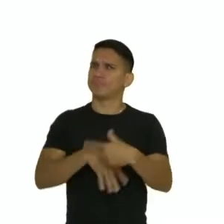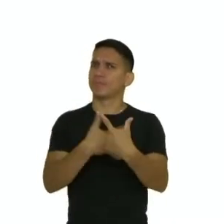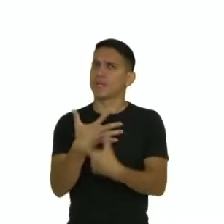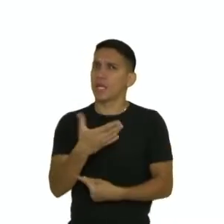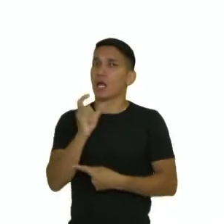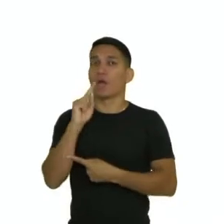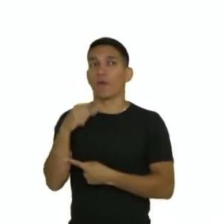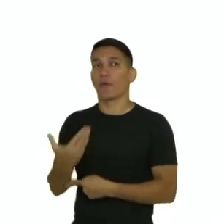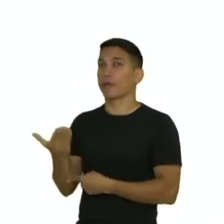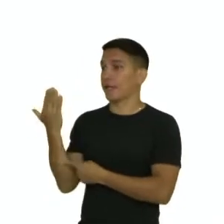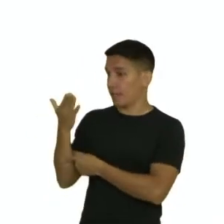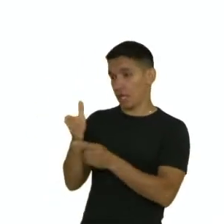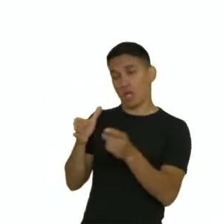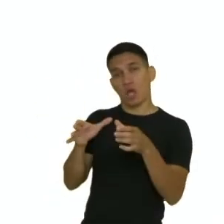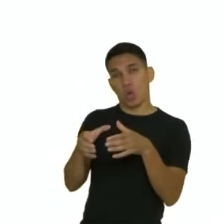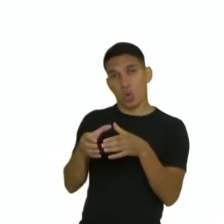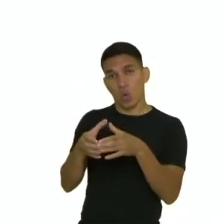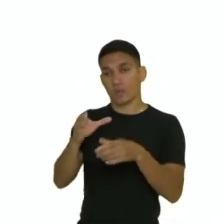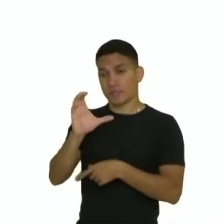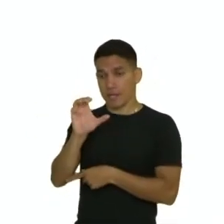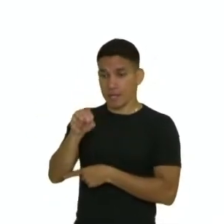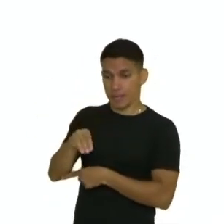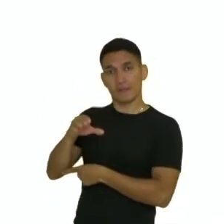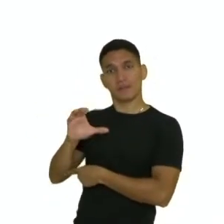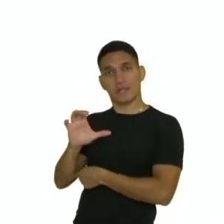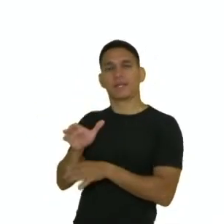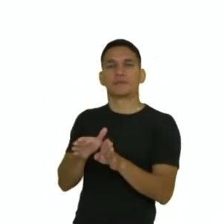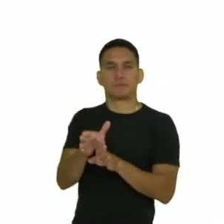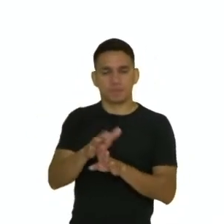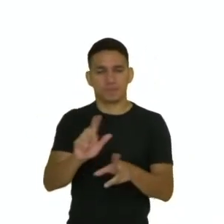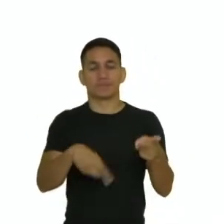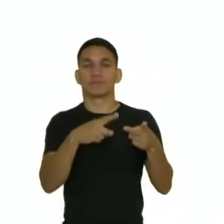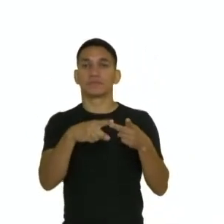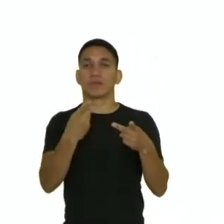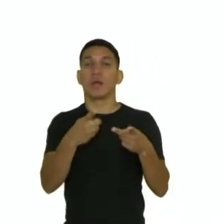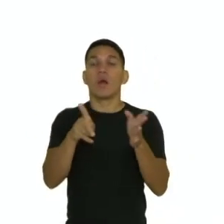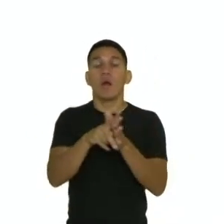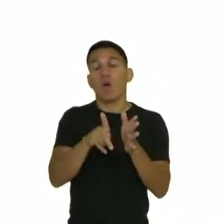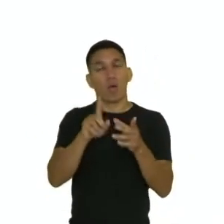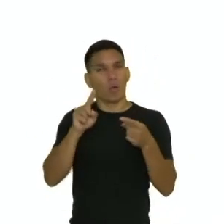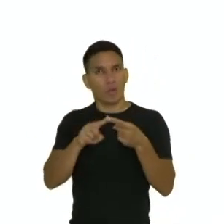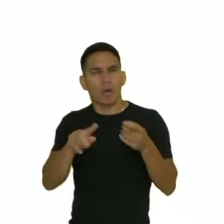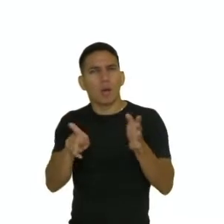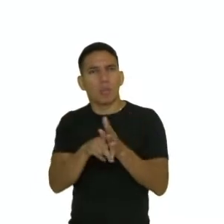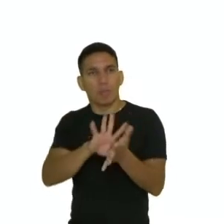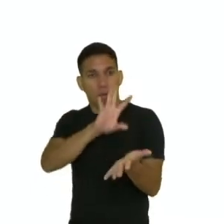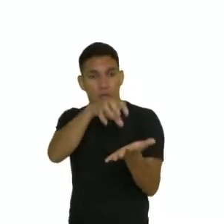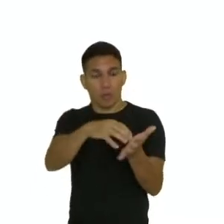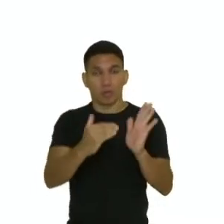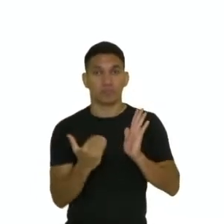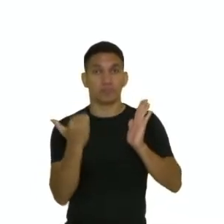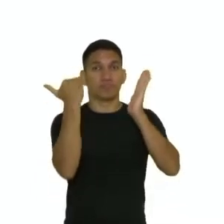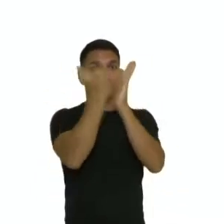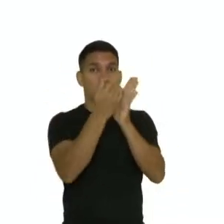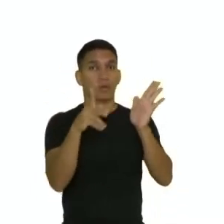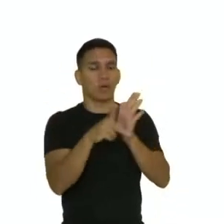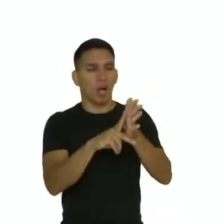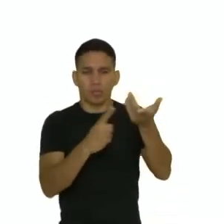esses acordos aduaneiros na produção desse produto. E como funciona, então, a tarifa